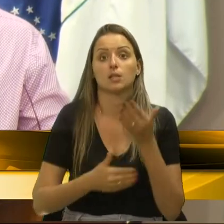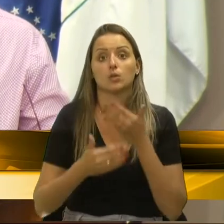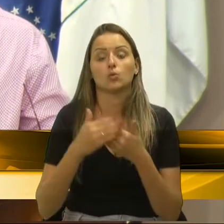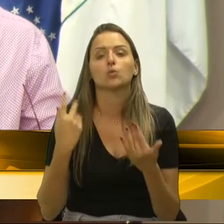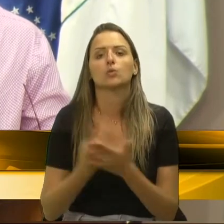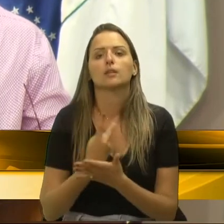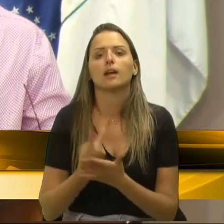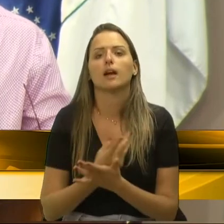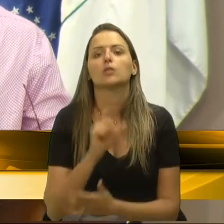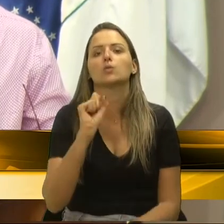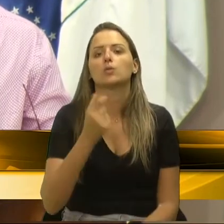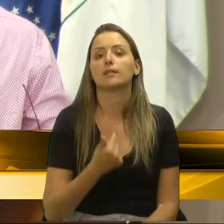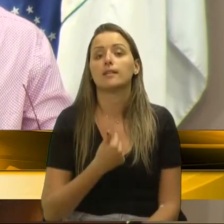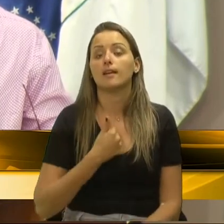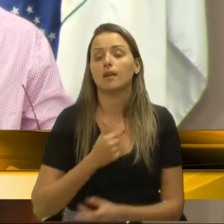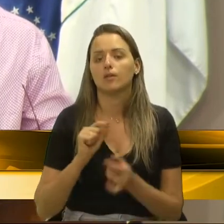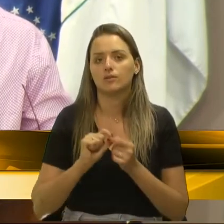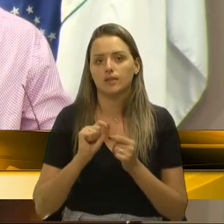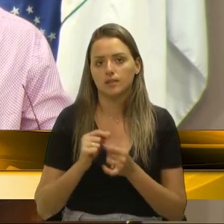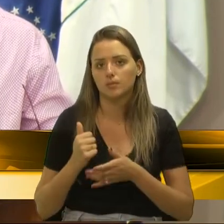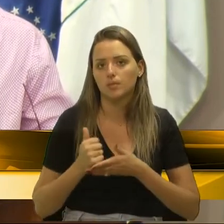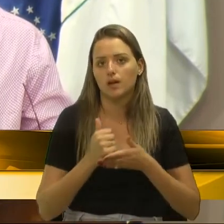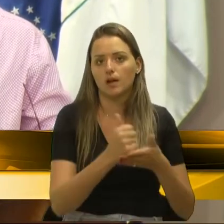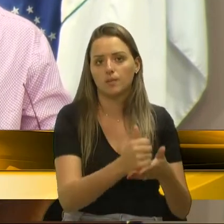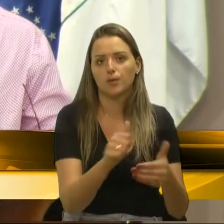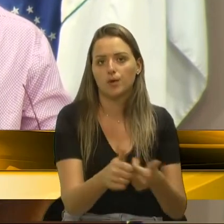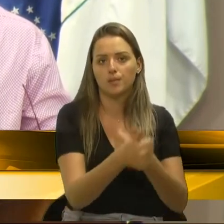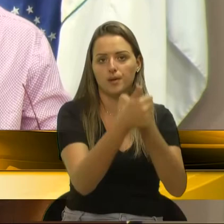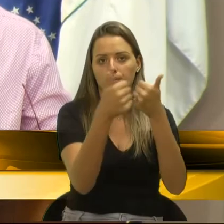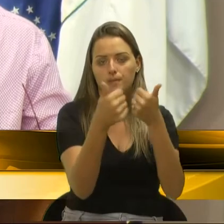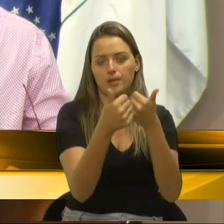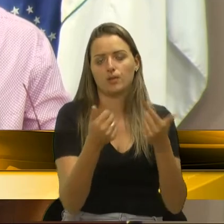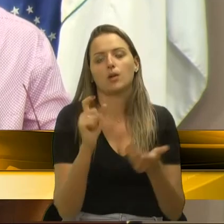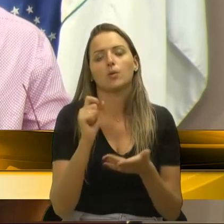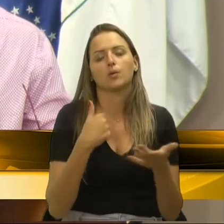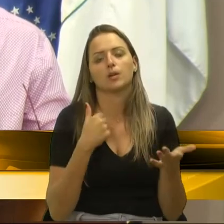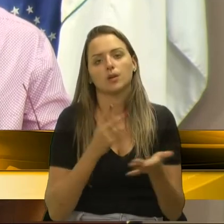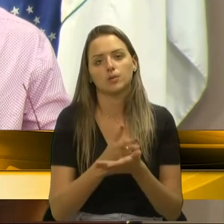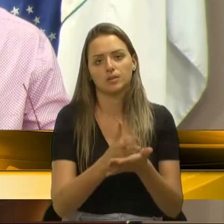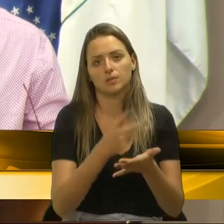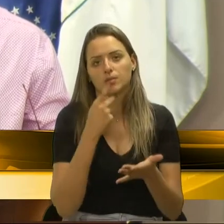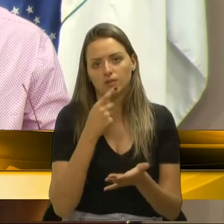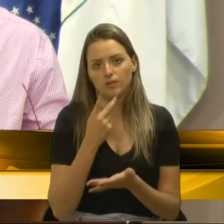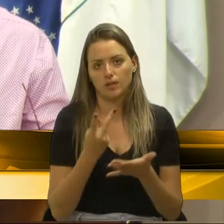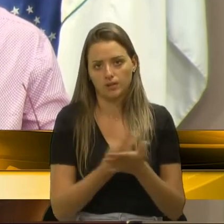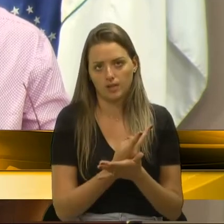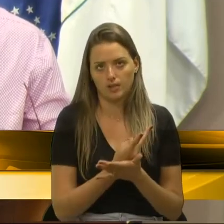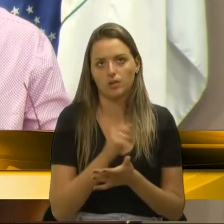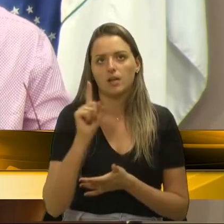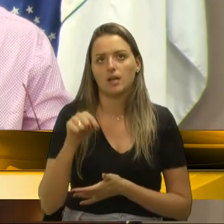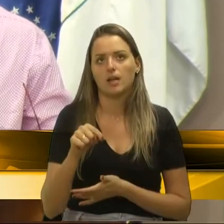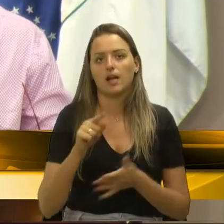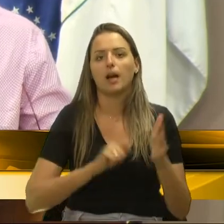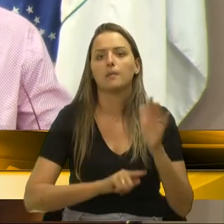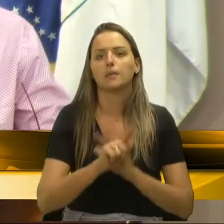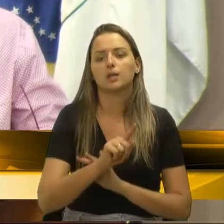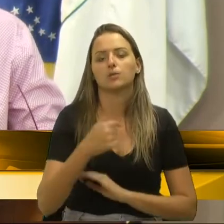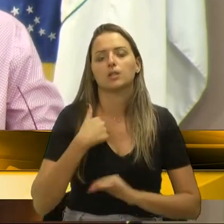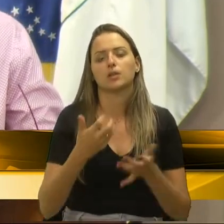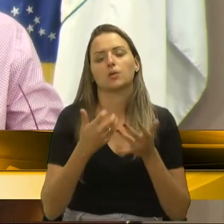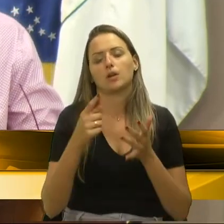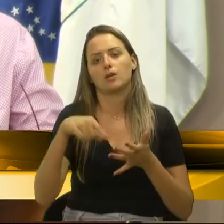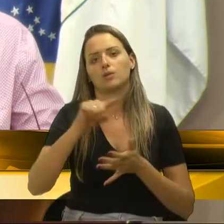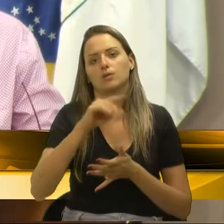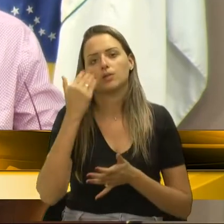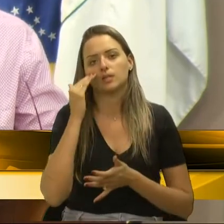o que eu estou fazendo para contribuir naquilo que eu todo momento digo que está errado? É essa pergunta que eu deixo no ar. Era